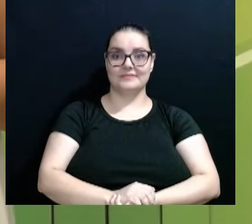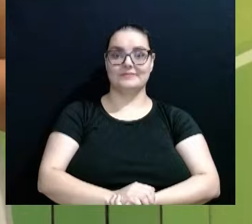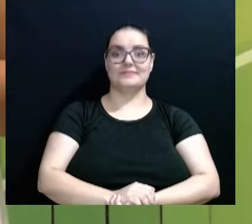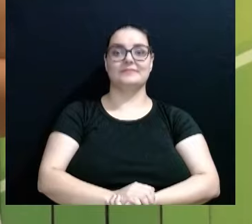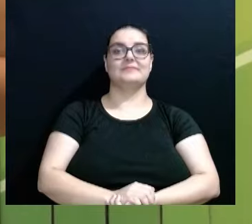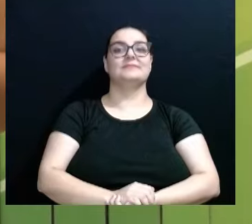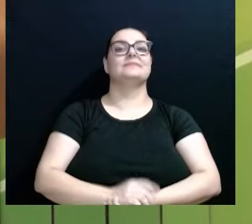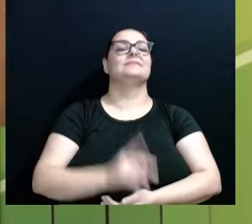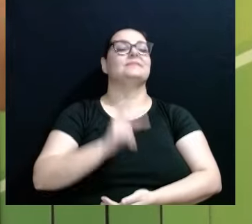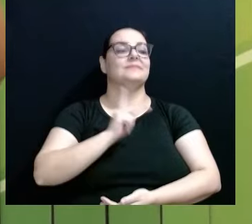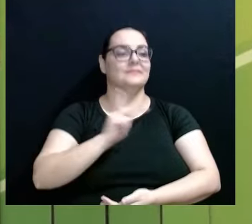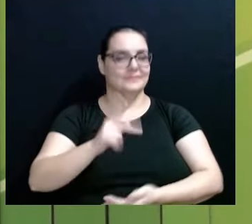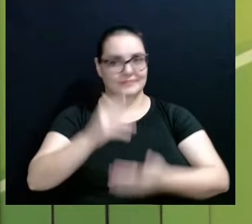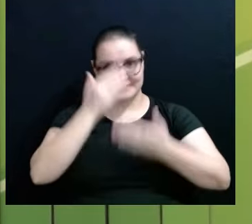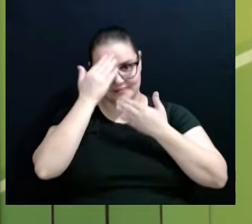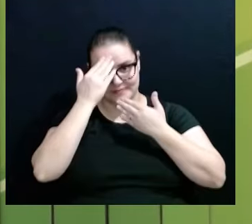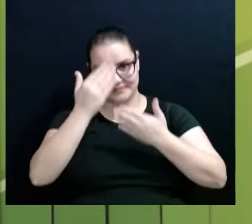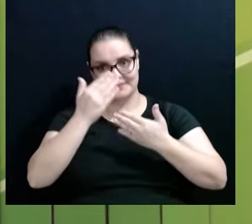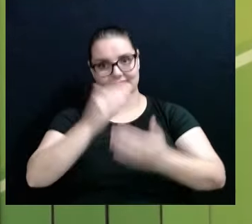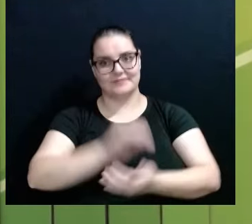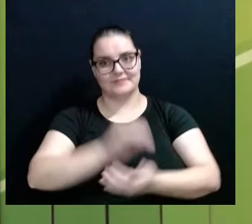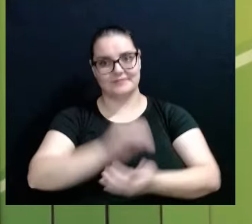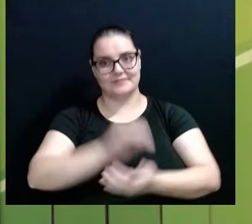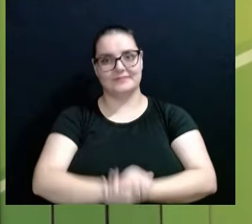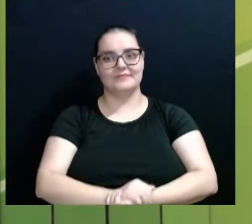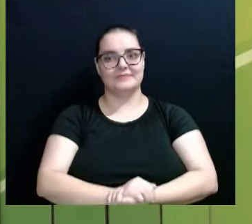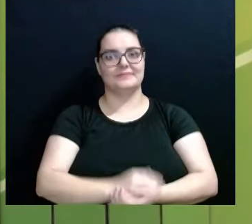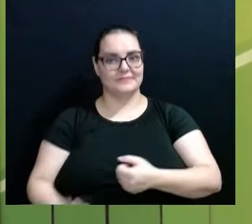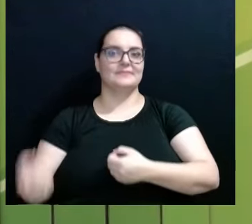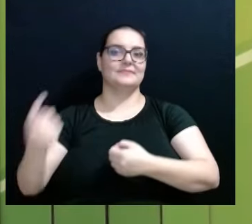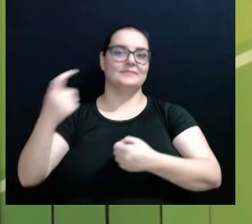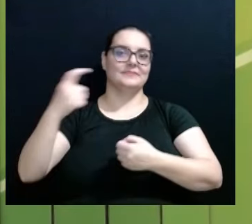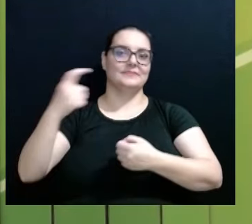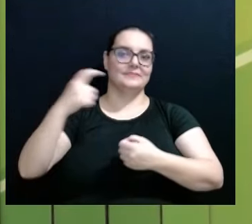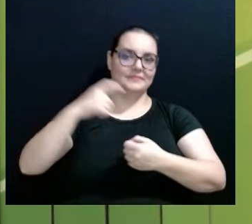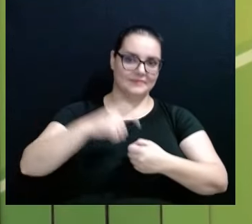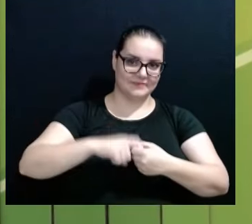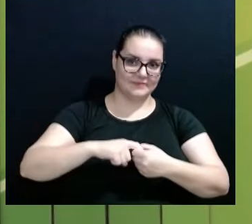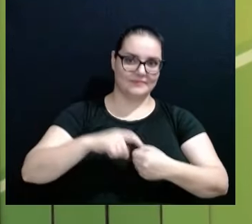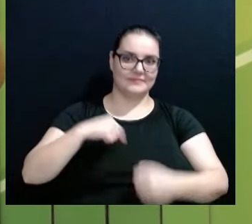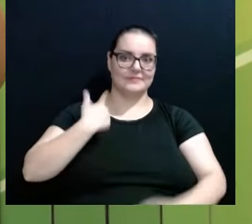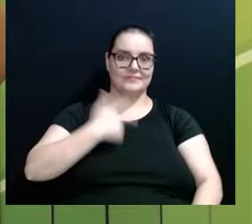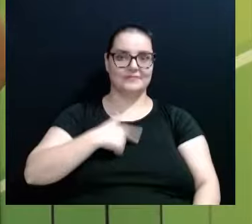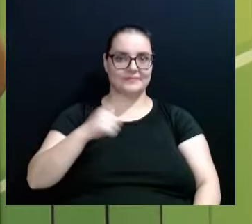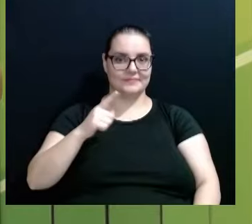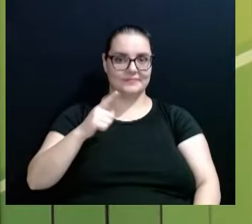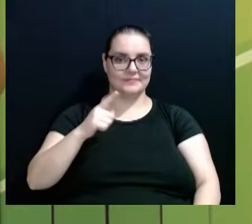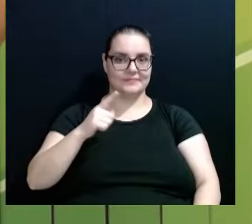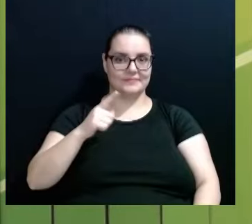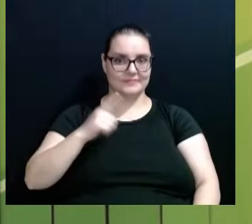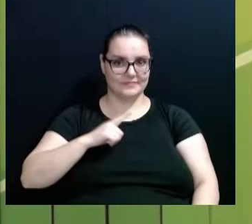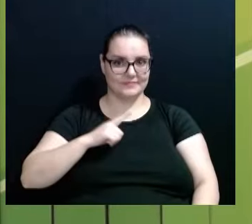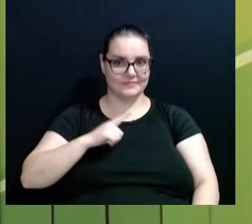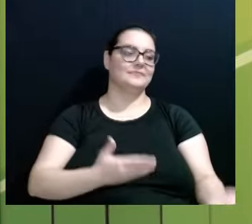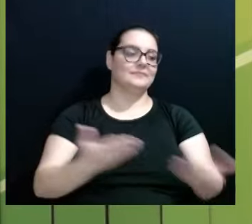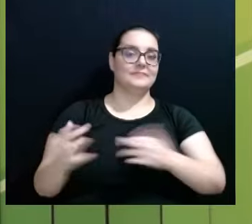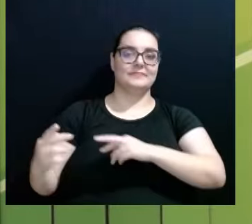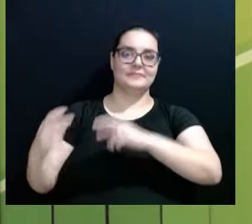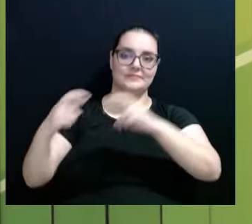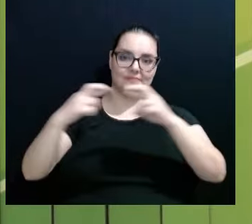Olha só, e o Giro Ambiental não acaba por aqui. A partir de agora, você fica ligado nas...